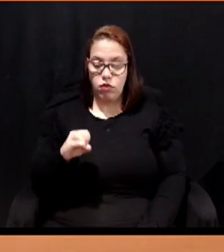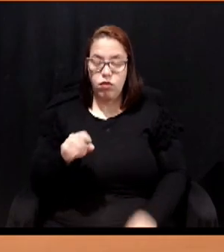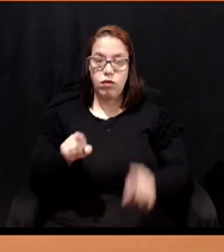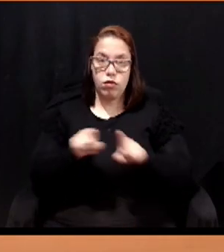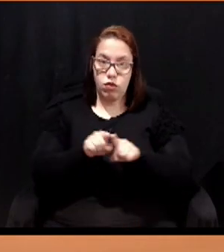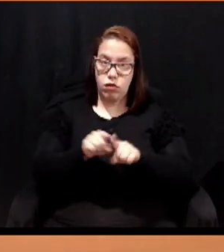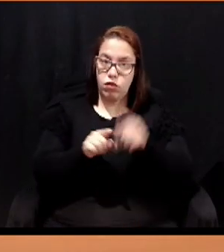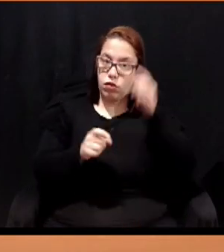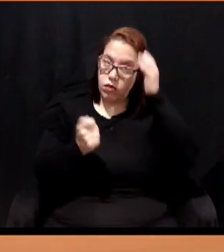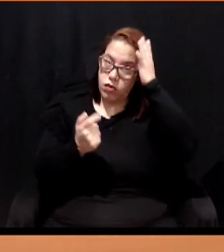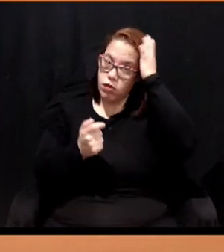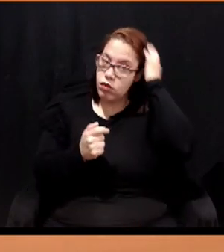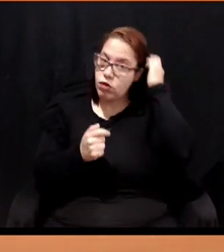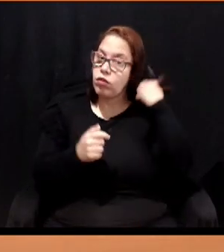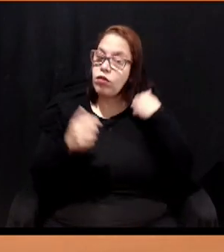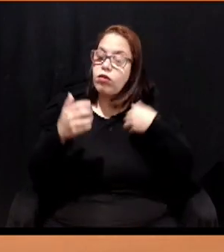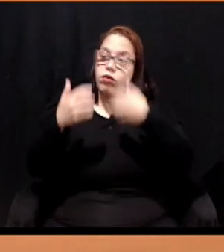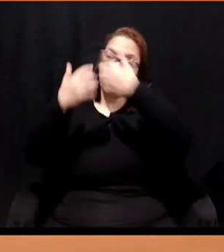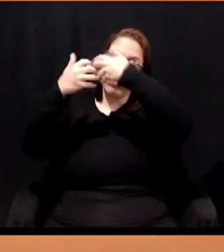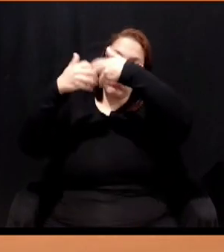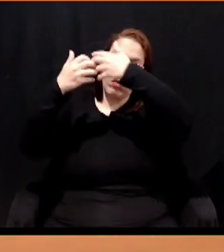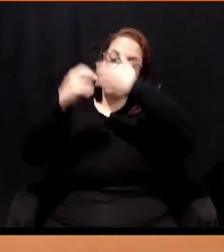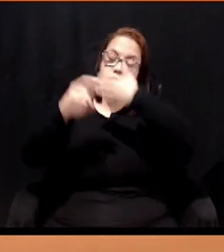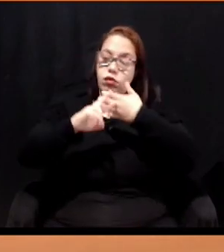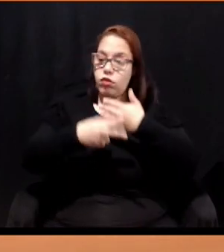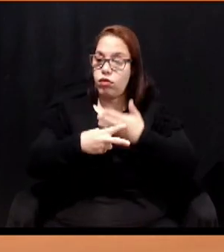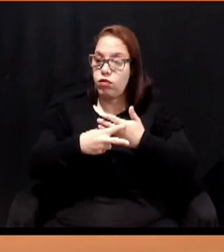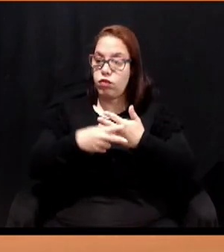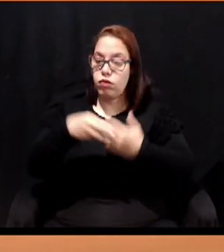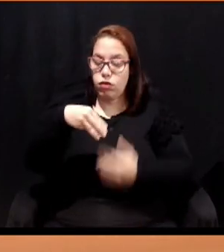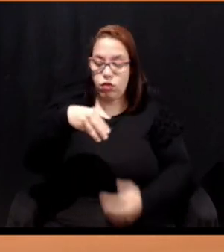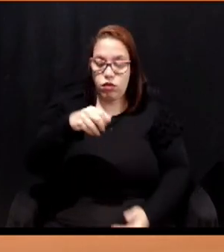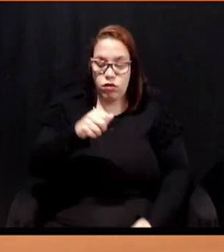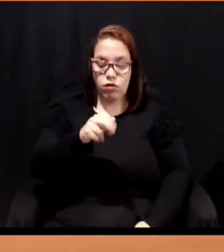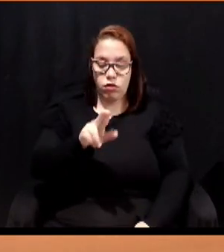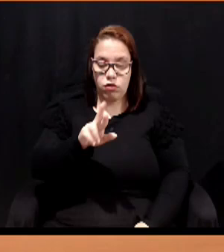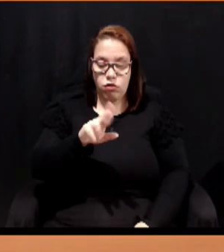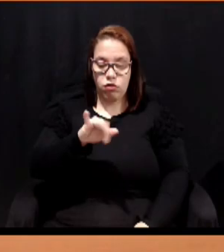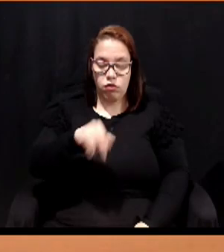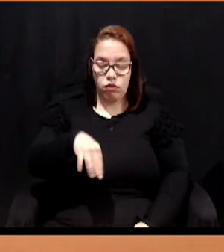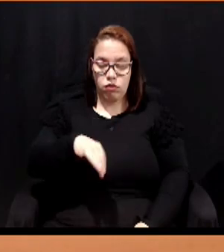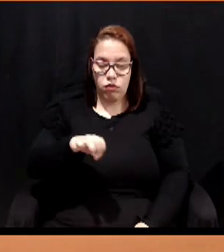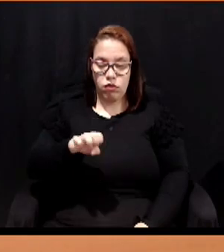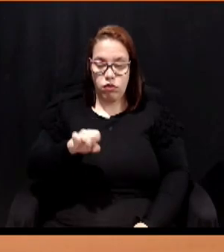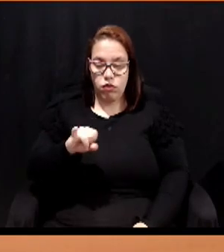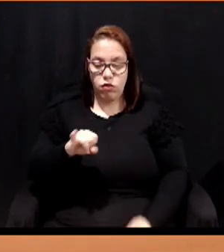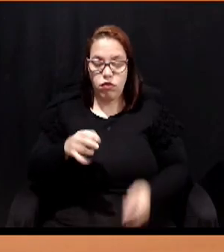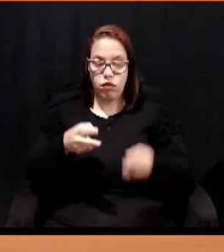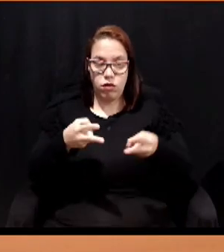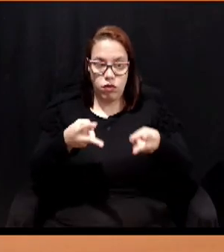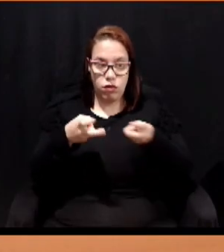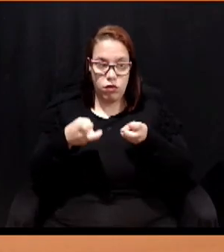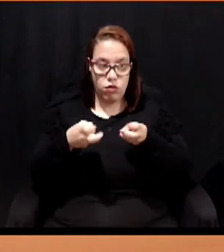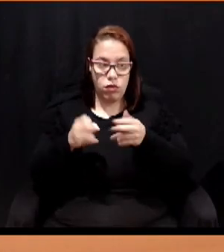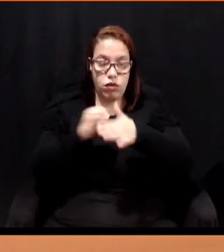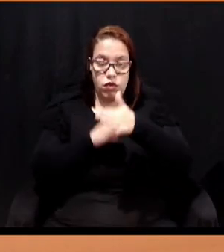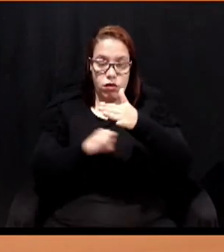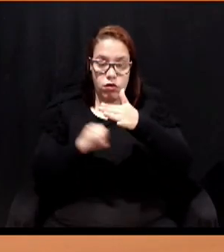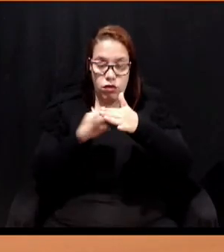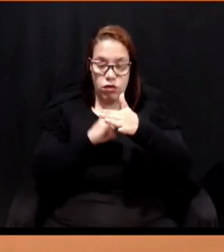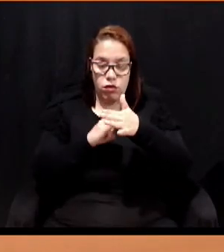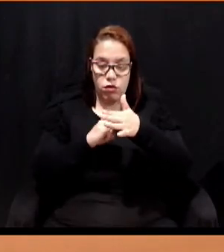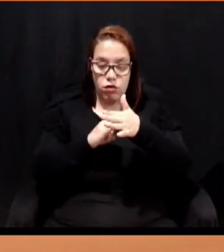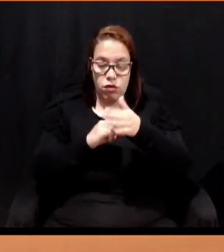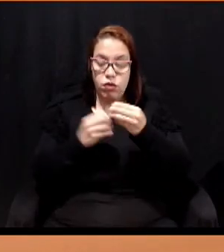dessas reflexões sobre o impacto, e o Maurinei também na perspectiva das relações institucionais, de como que a